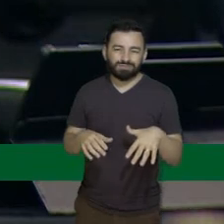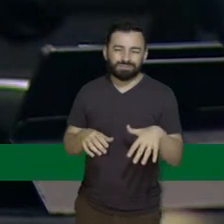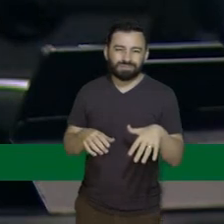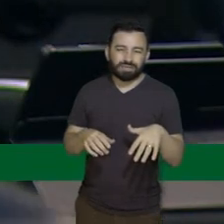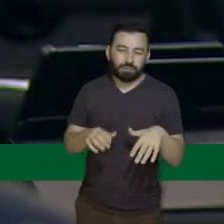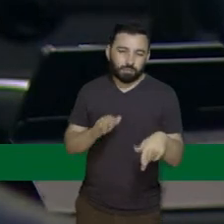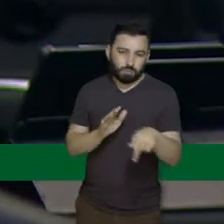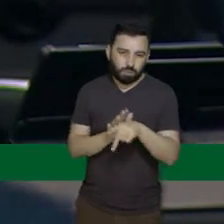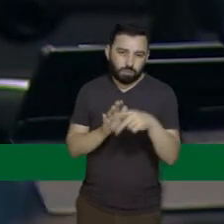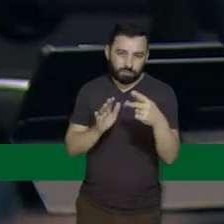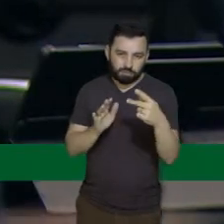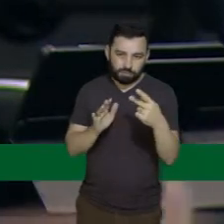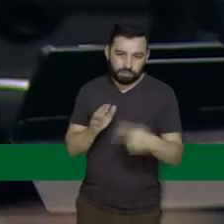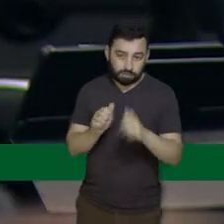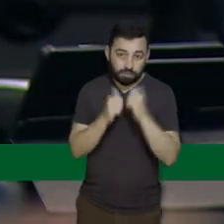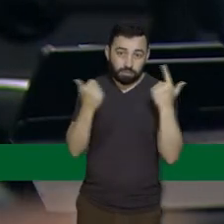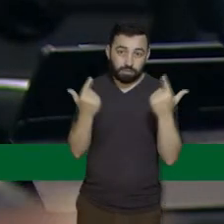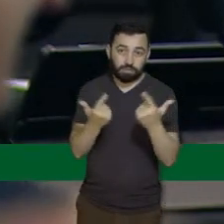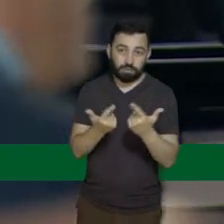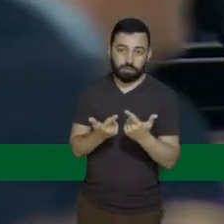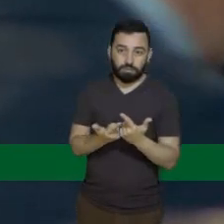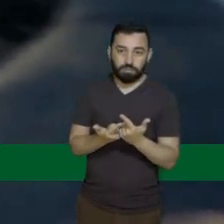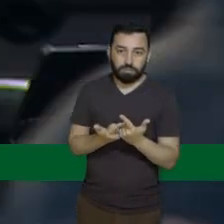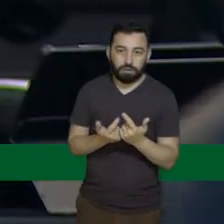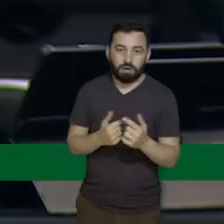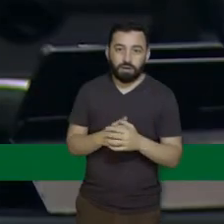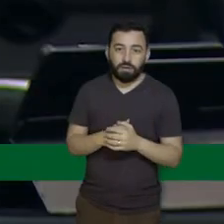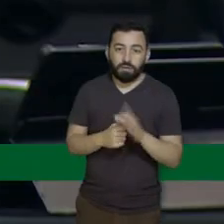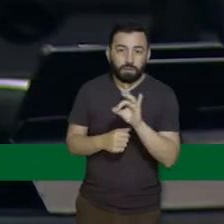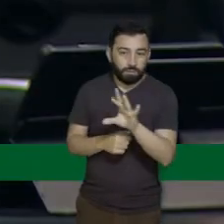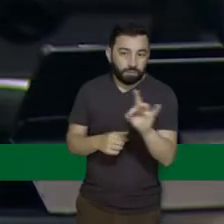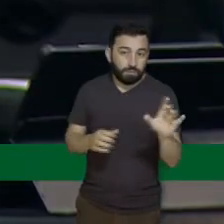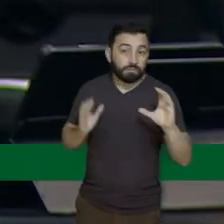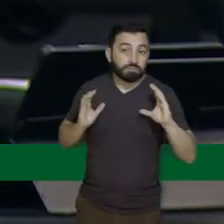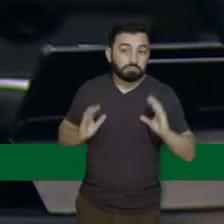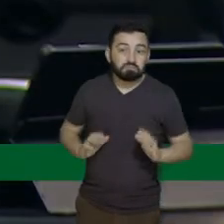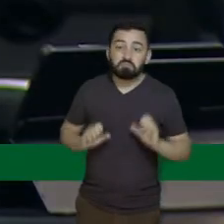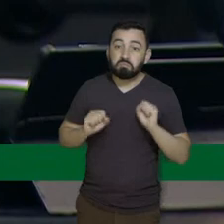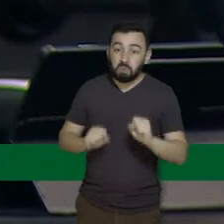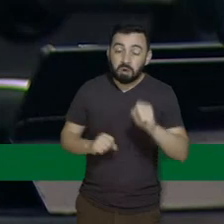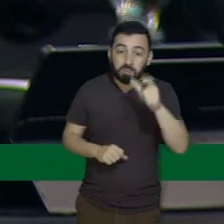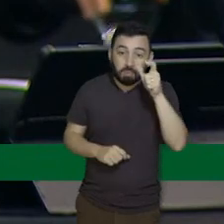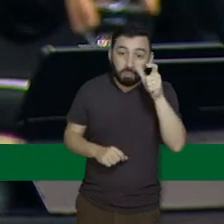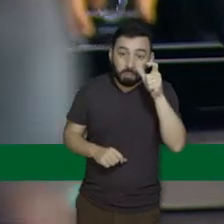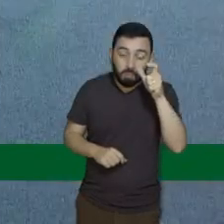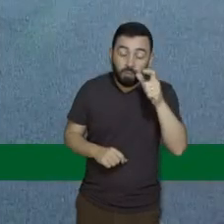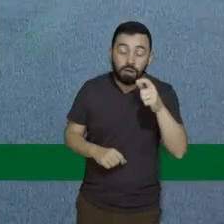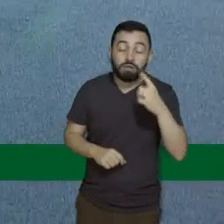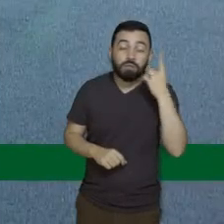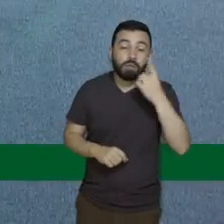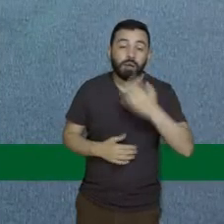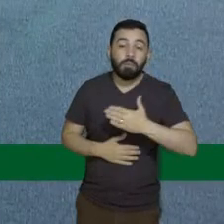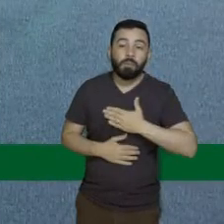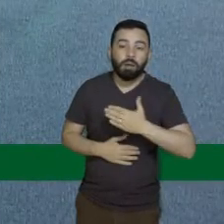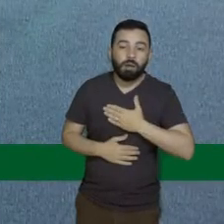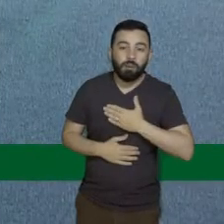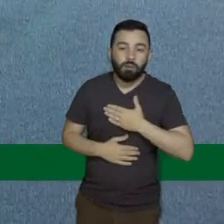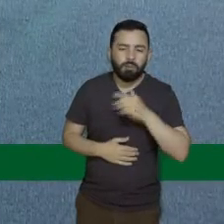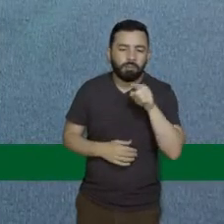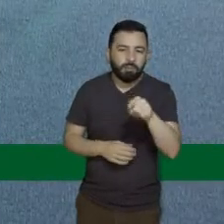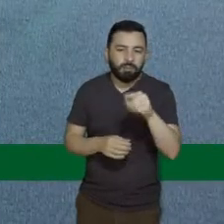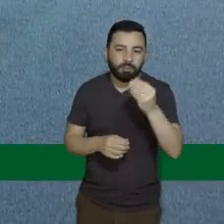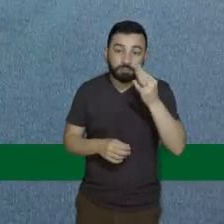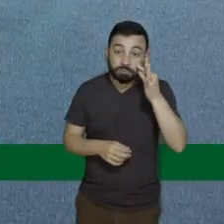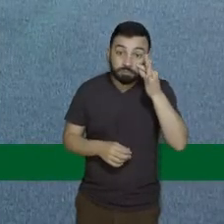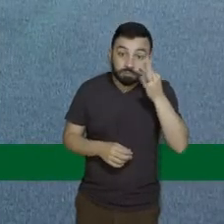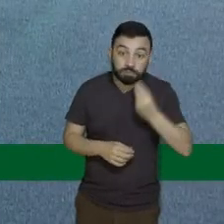Assembleia Legislativa dispõe, cada cidadão catarinense pode acompanhar o seu deputado para ver se ele esteve presente na